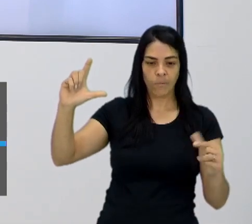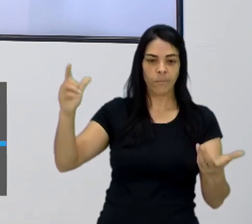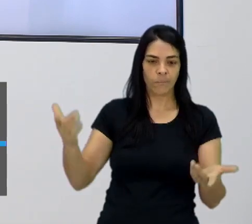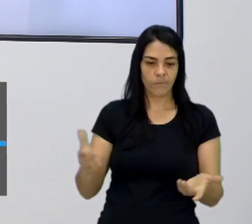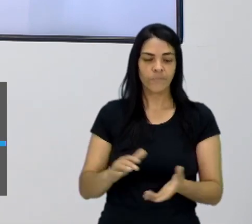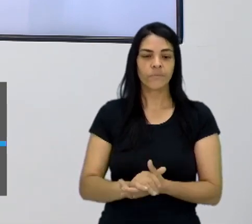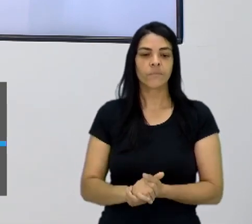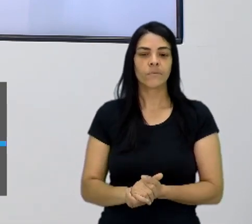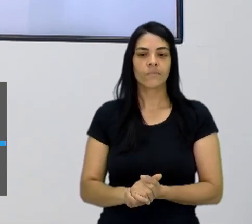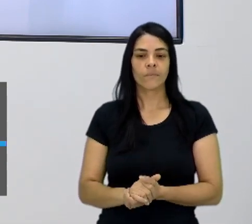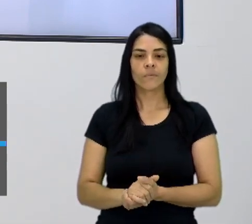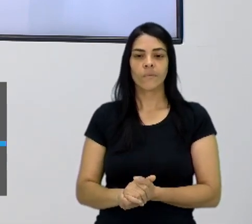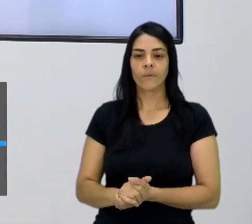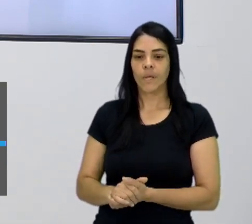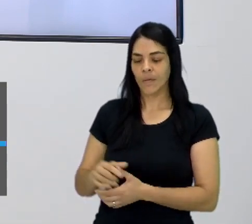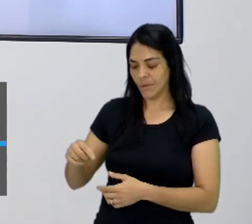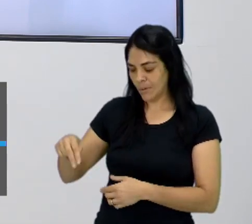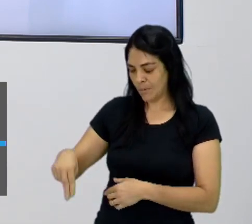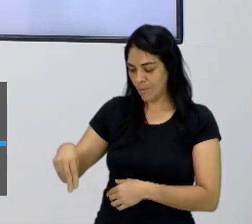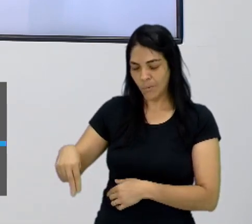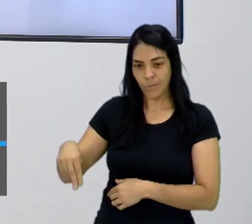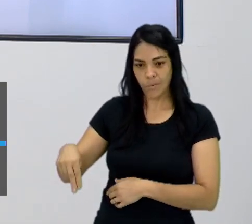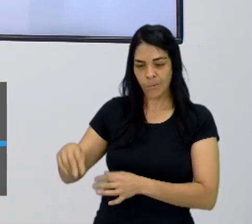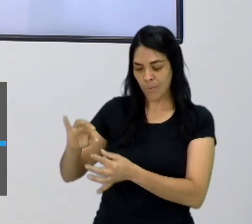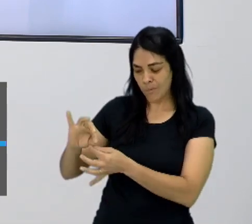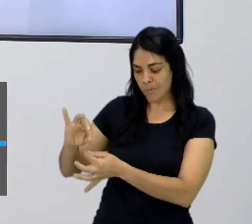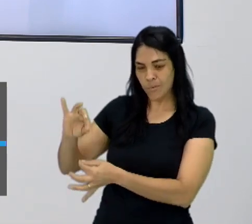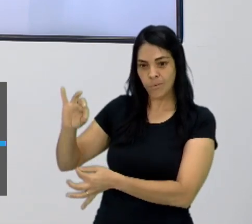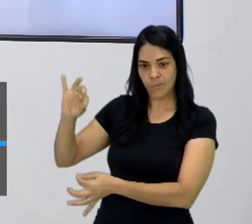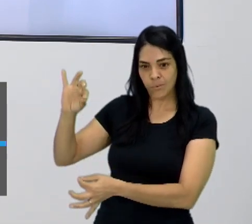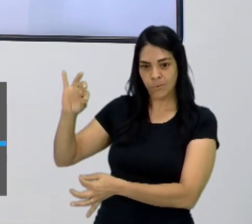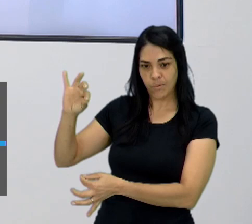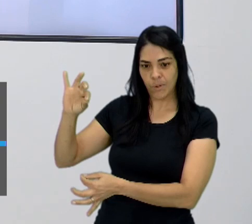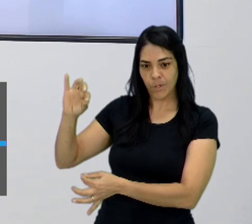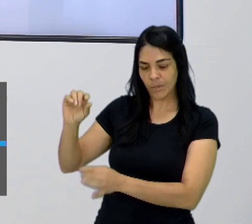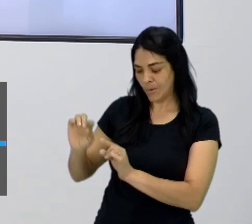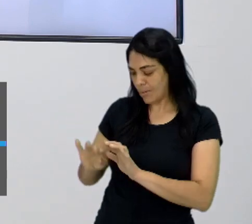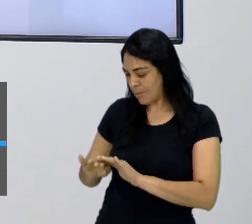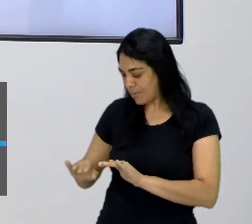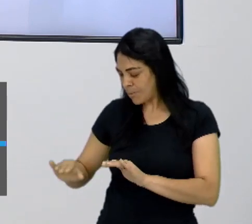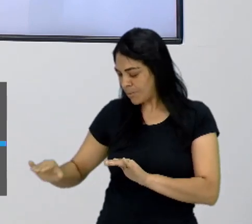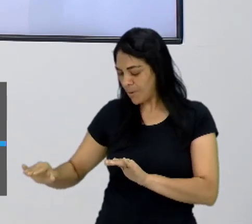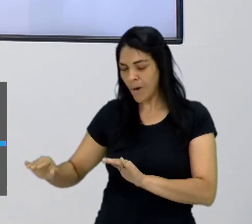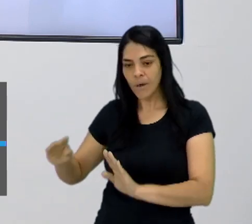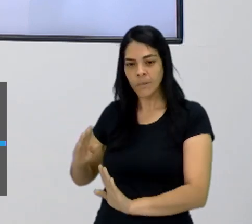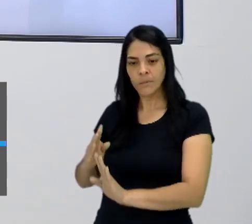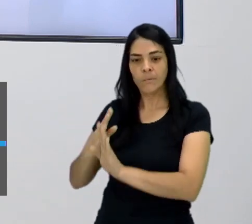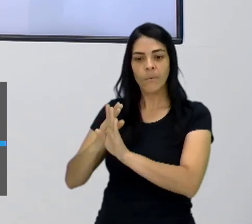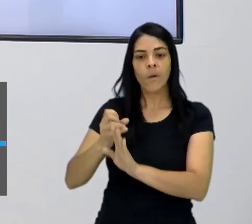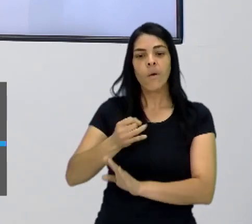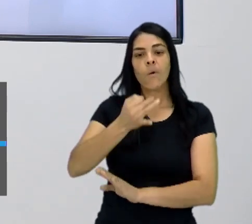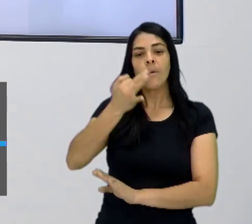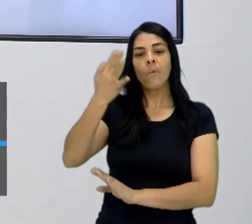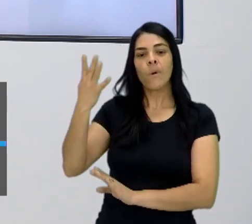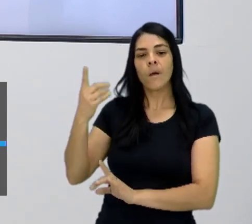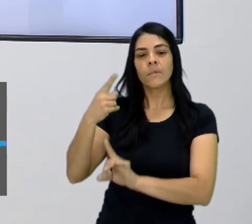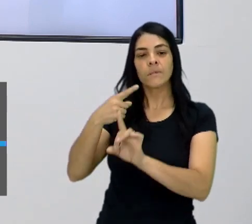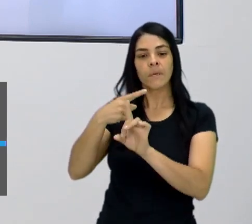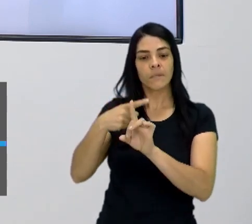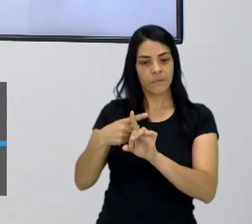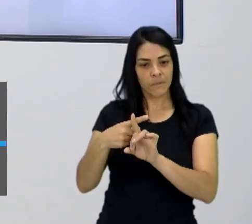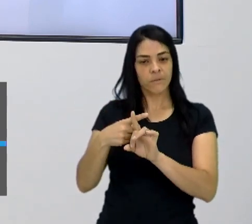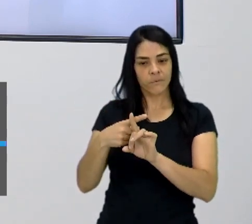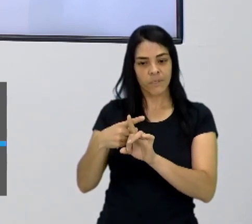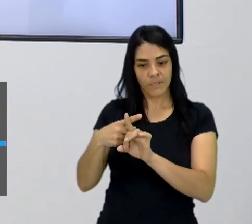ele mediu a alturinha da estaca e a sombrinha que ele fez. E ele descobriu quantas vezes a altura